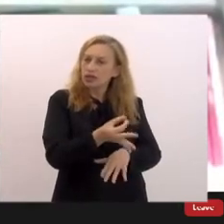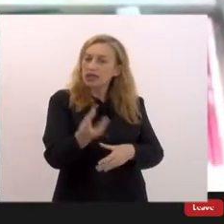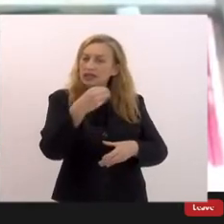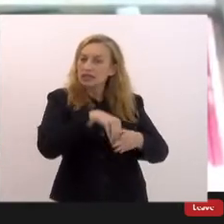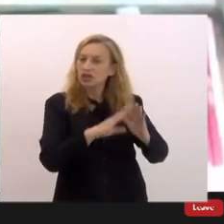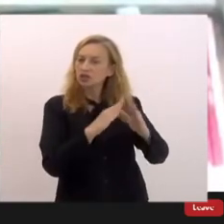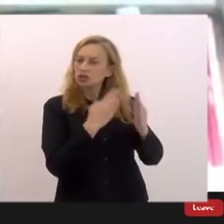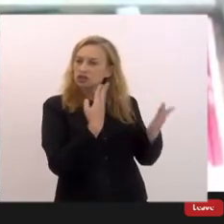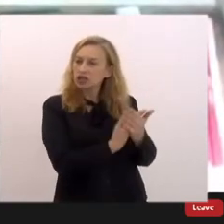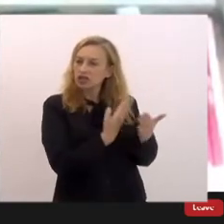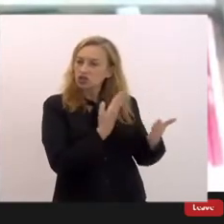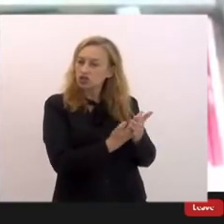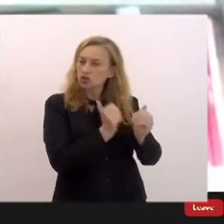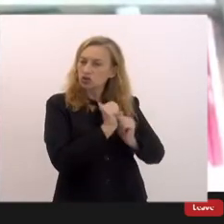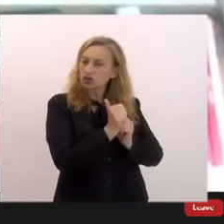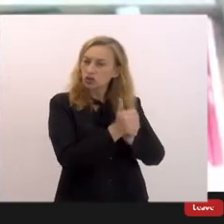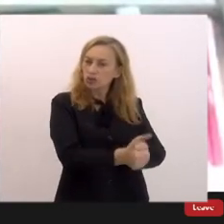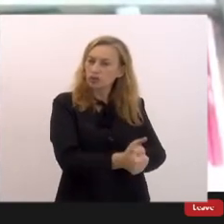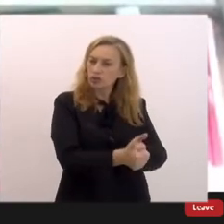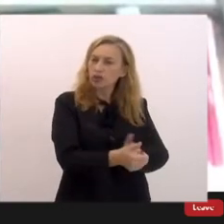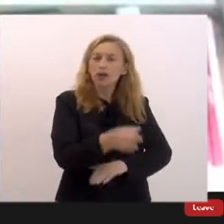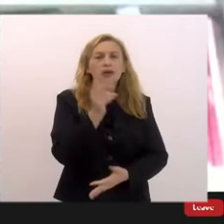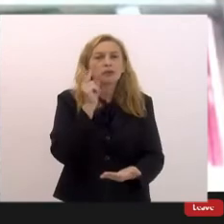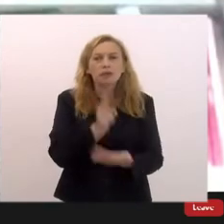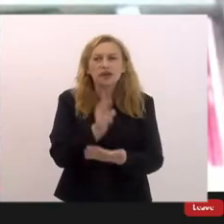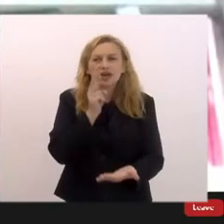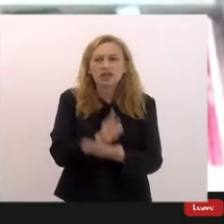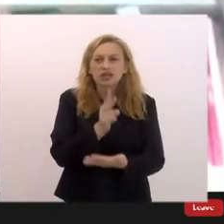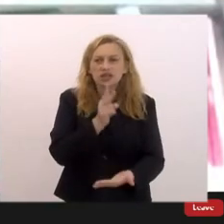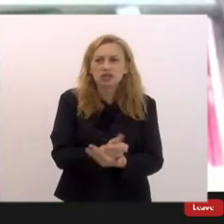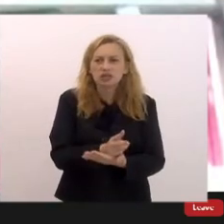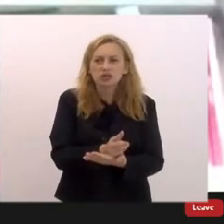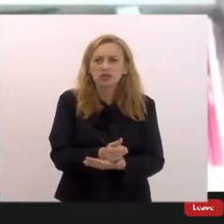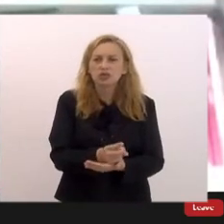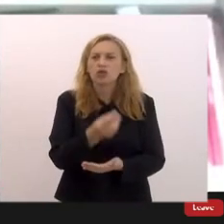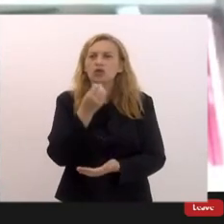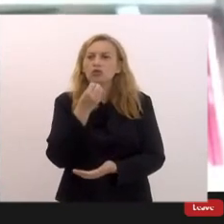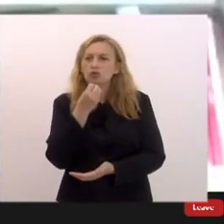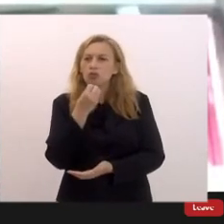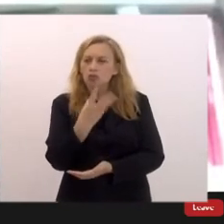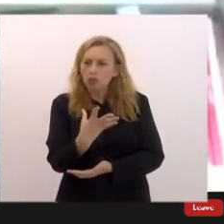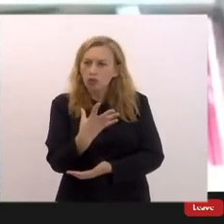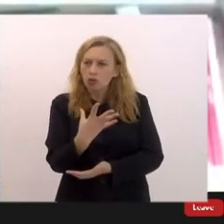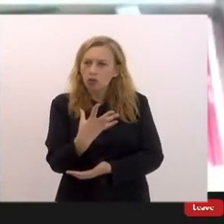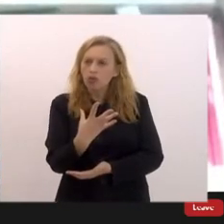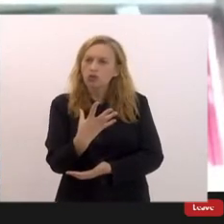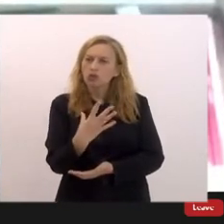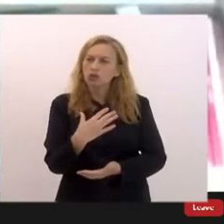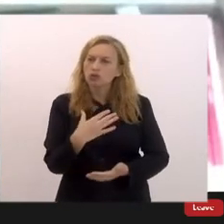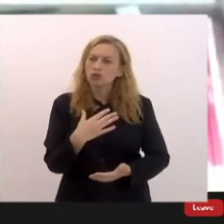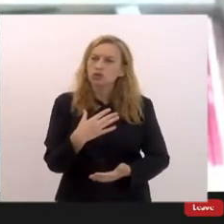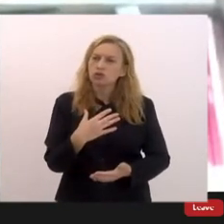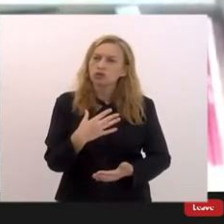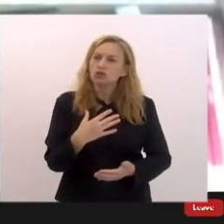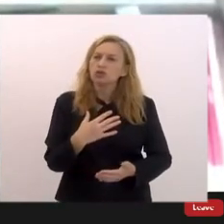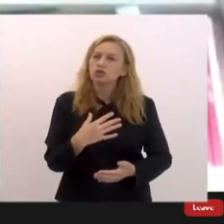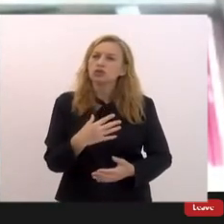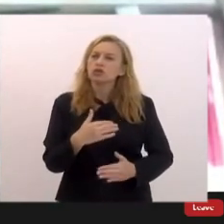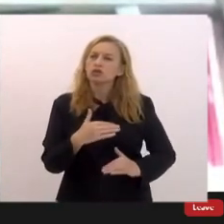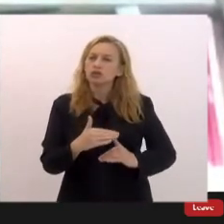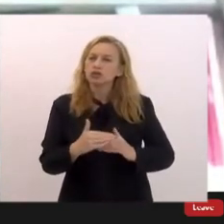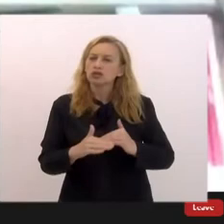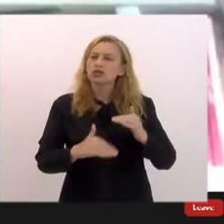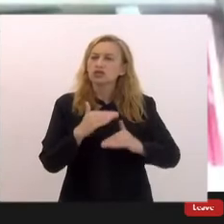mesmo considerando, e eu assim considero, a boa prática da maior parte dos gestores e